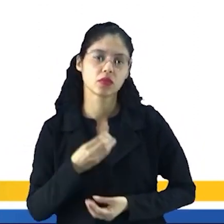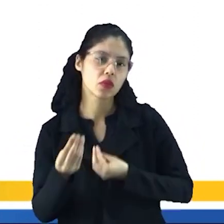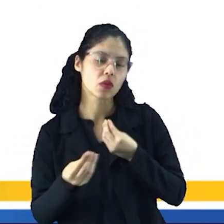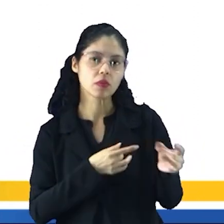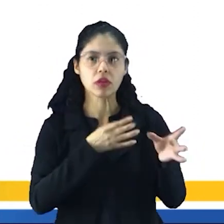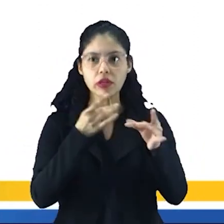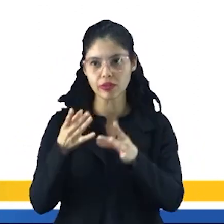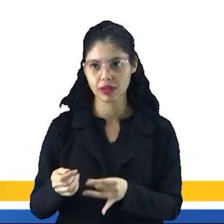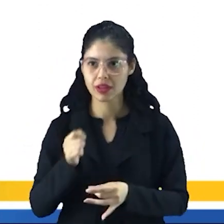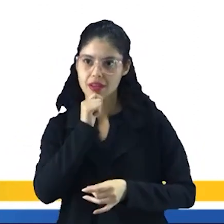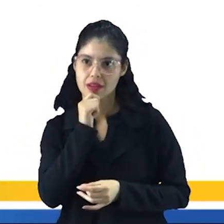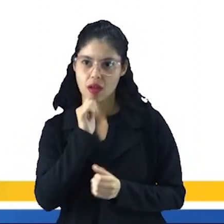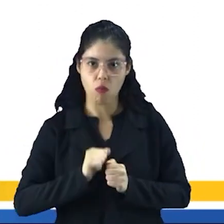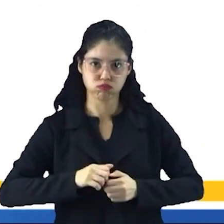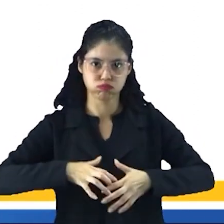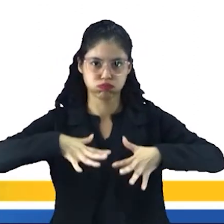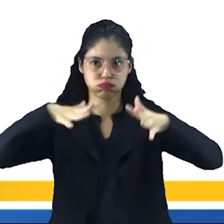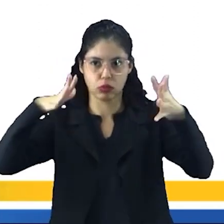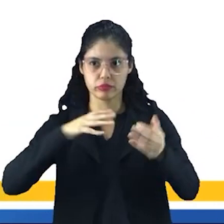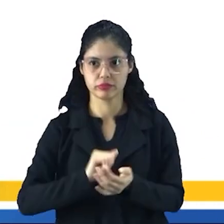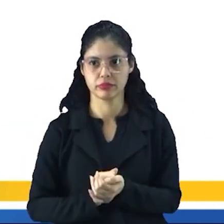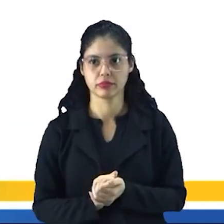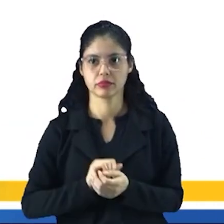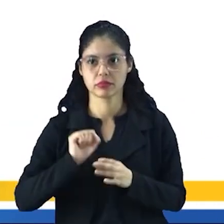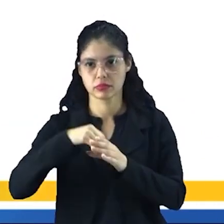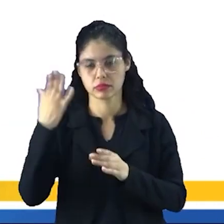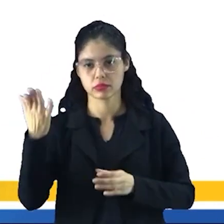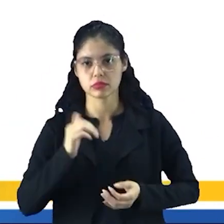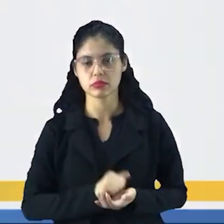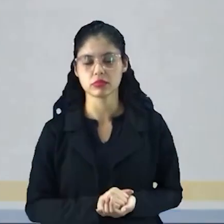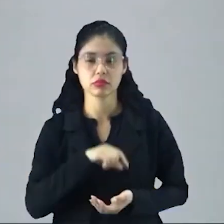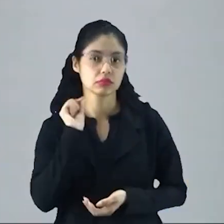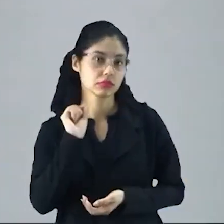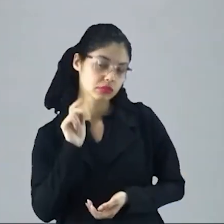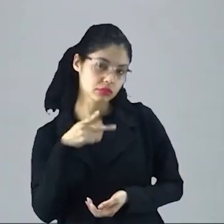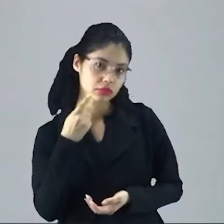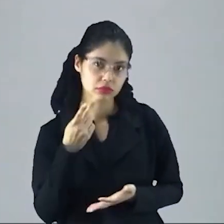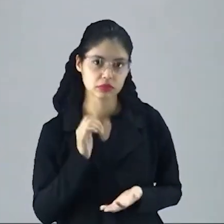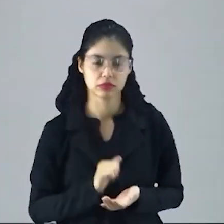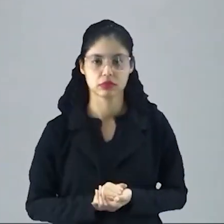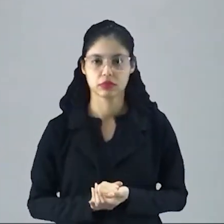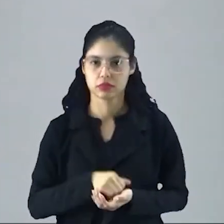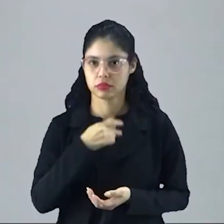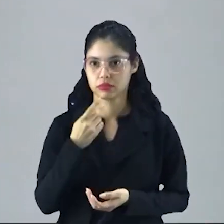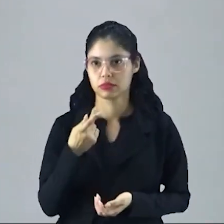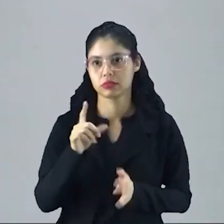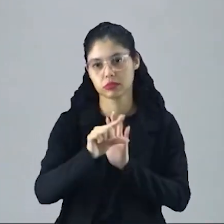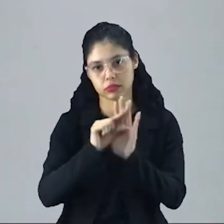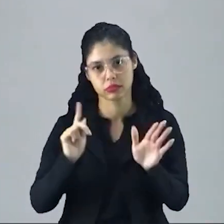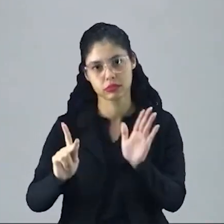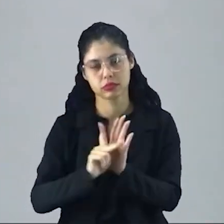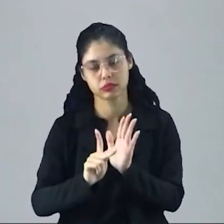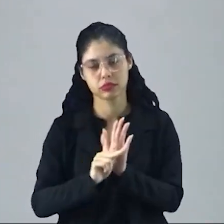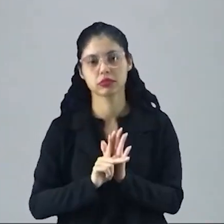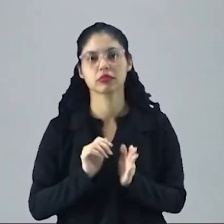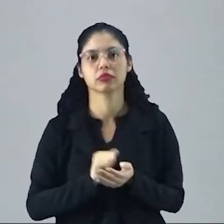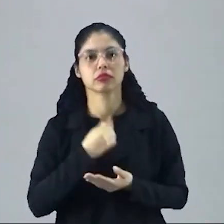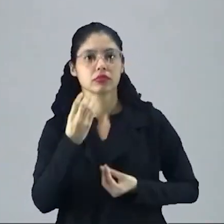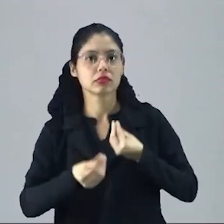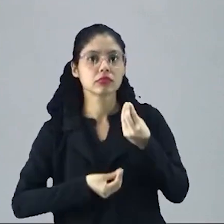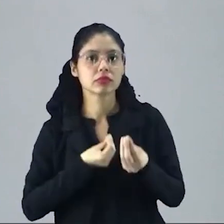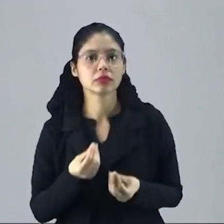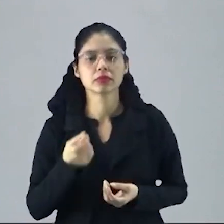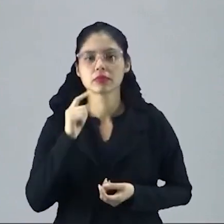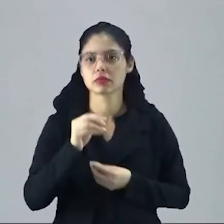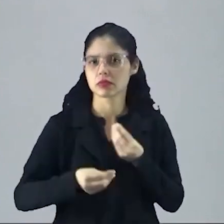como mercadorias que se acumulam pelo quadro afora. Então, gente, essa é uma citação falando justamente como é que